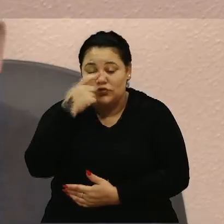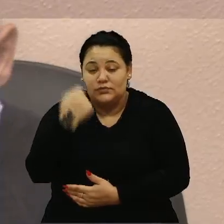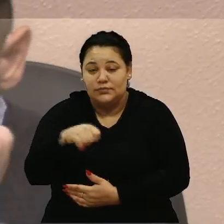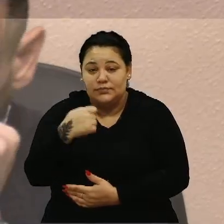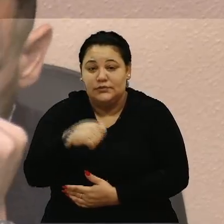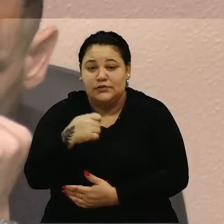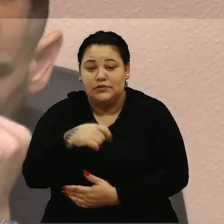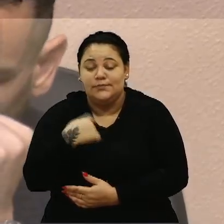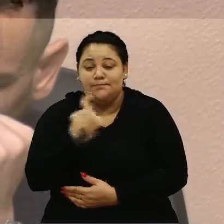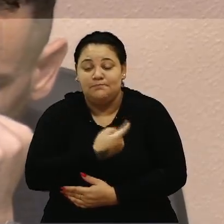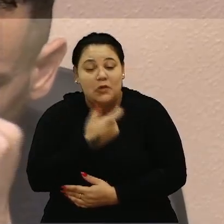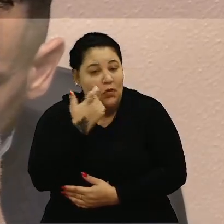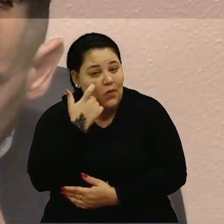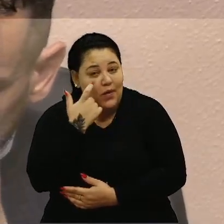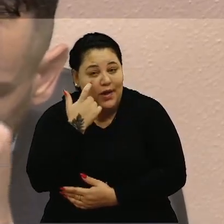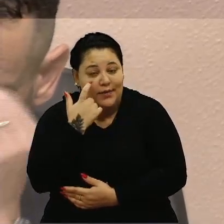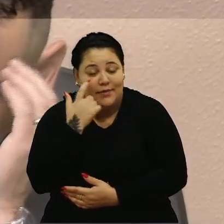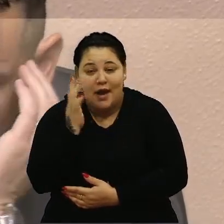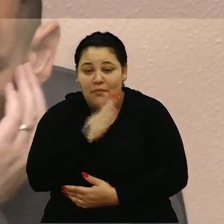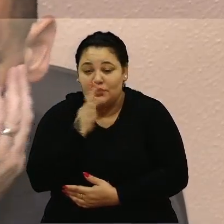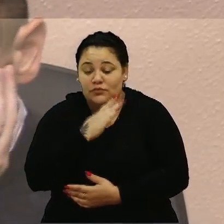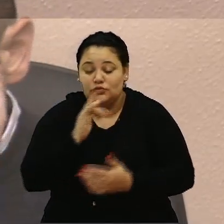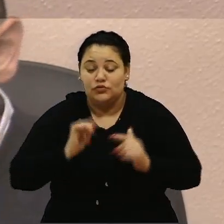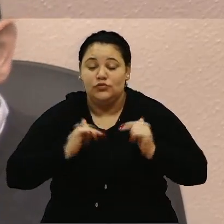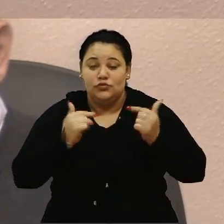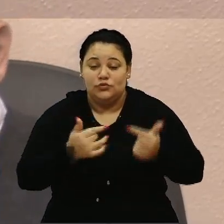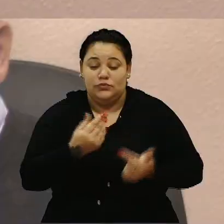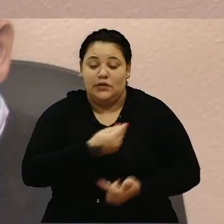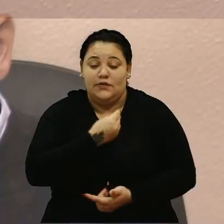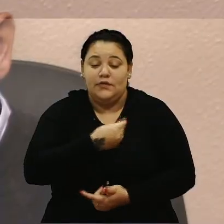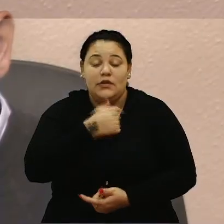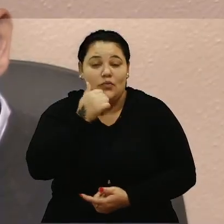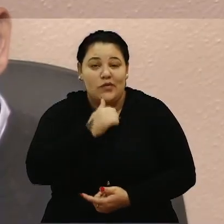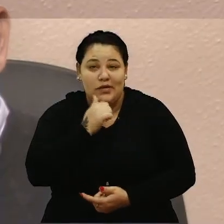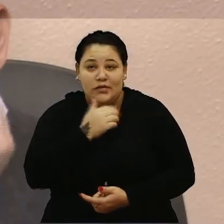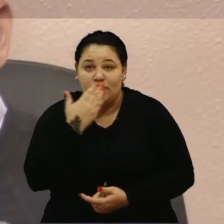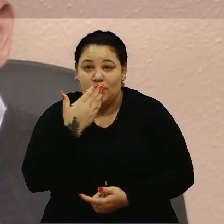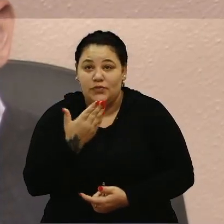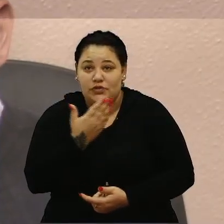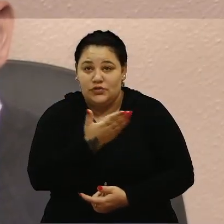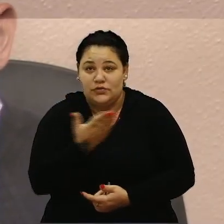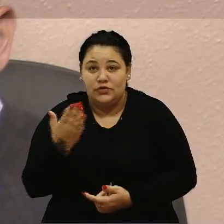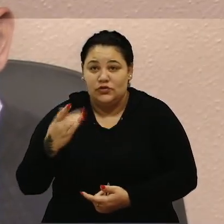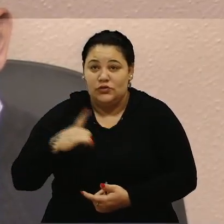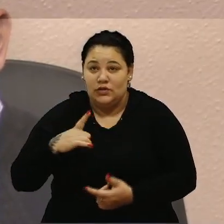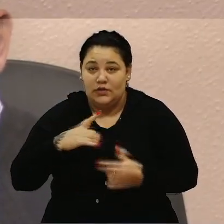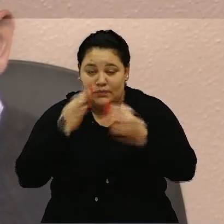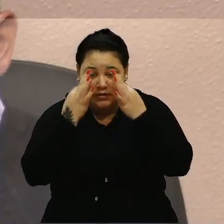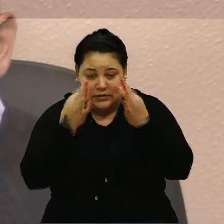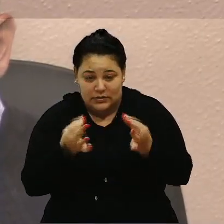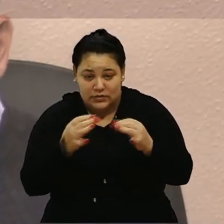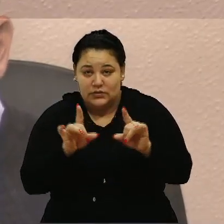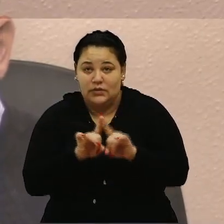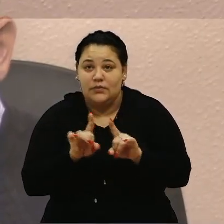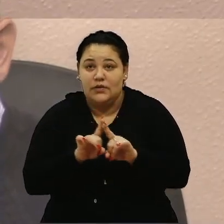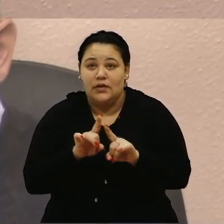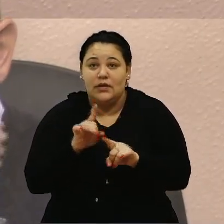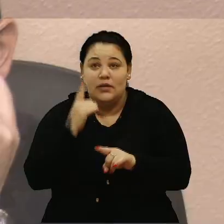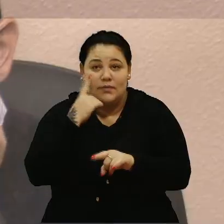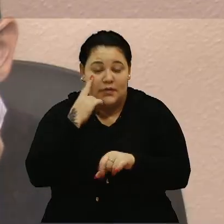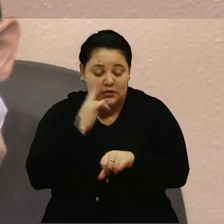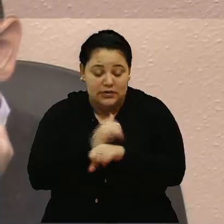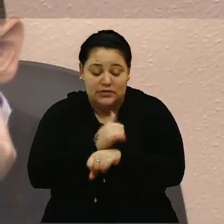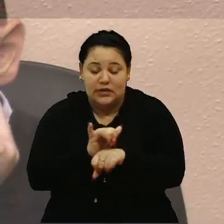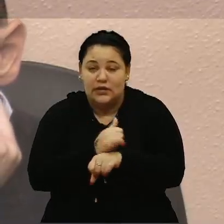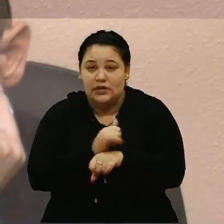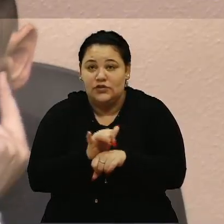medidas urgentes pela vida das mulheres. Então, solicitar aos colegas vereadores que tenhamos um olhar sobre isso, que nós possamos pensar alternativas para que essas situações